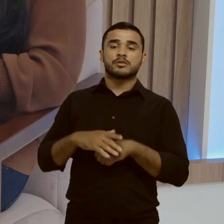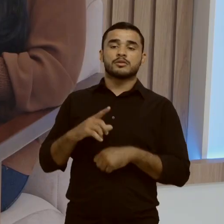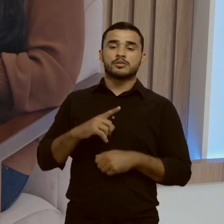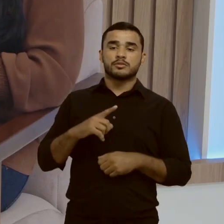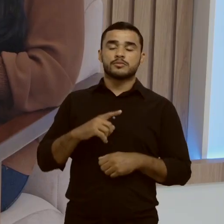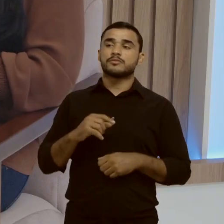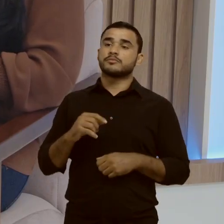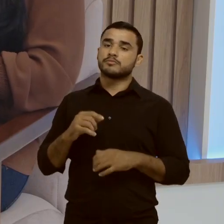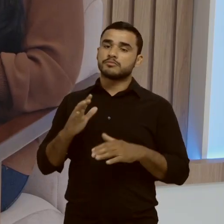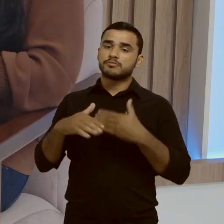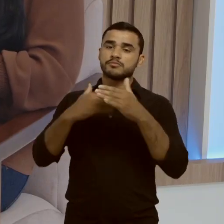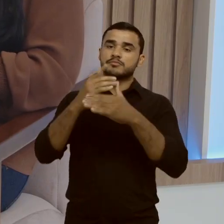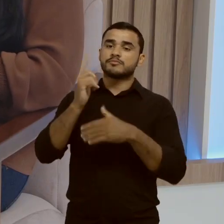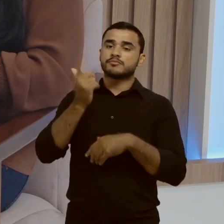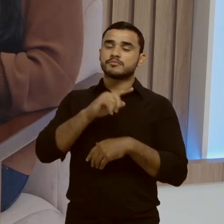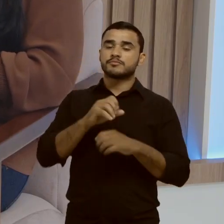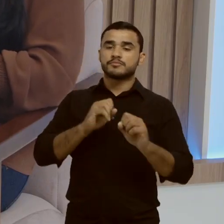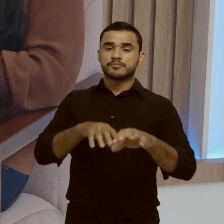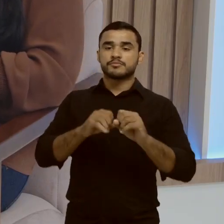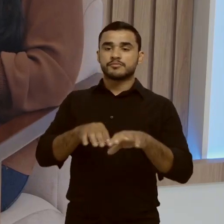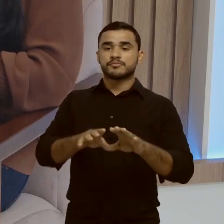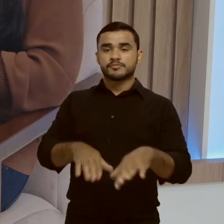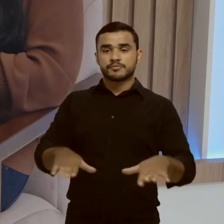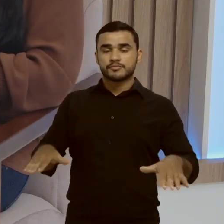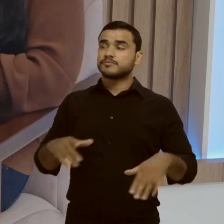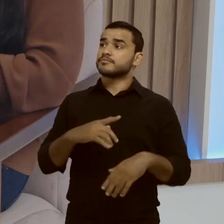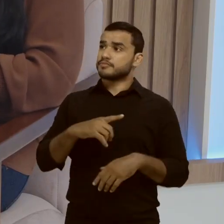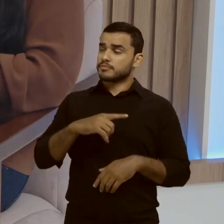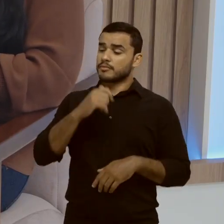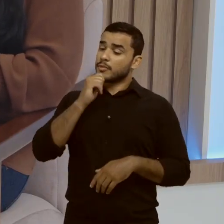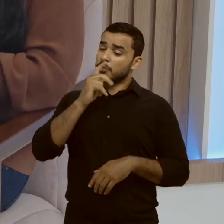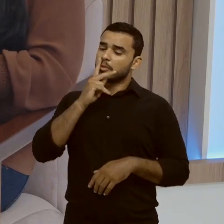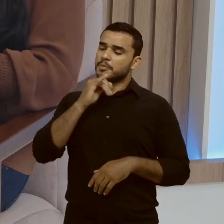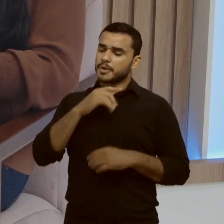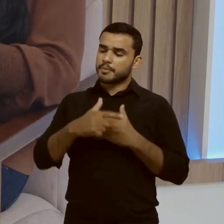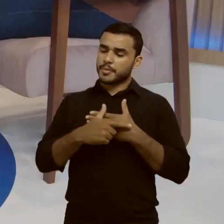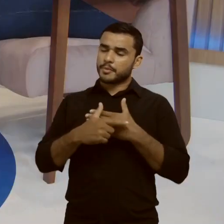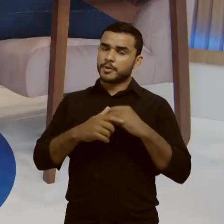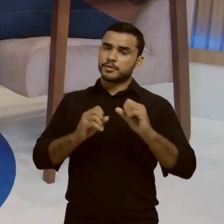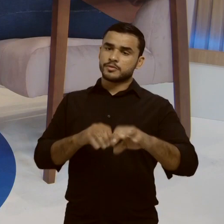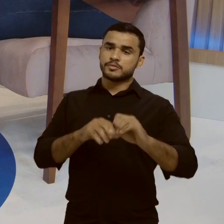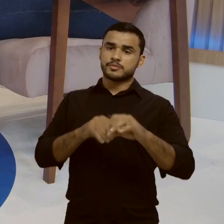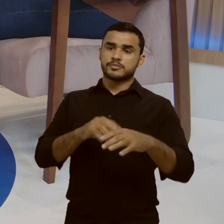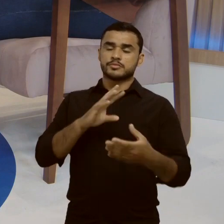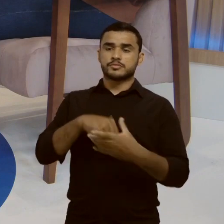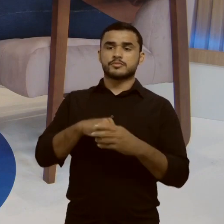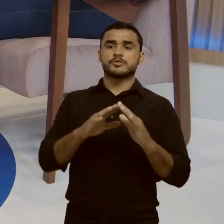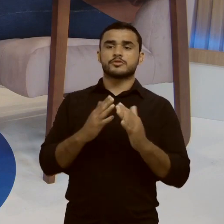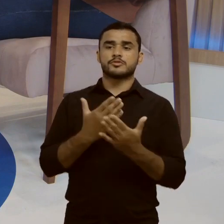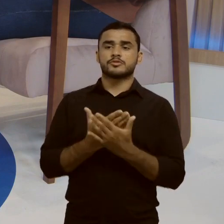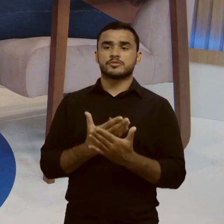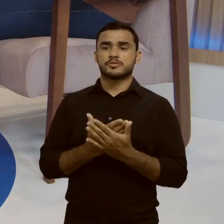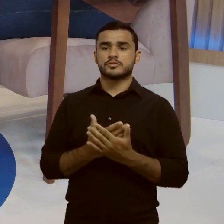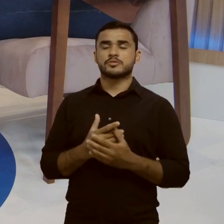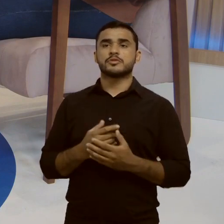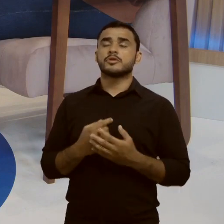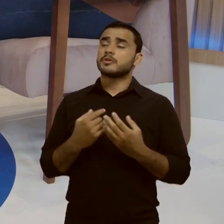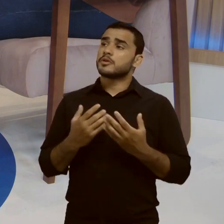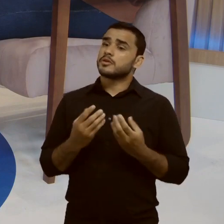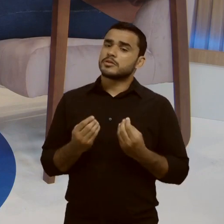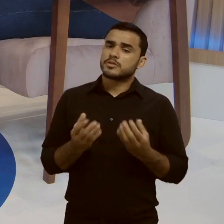nesse processo de educação das crianças, sim, de aprendizagem, não apenas a escola. Então, tudo que puder ser ofertado, puder